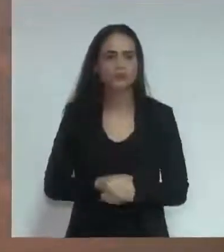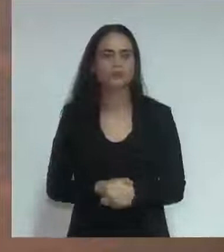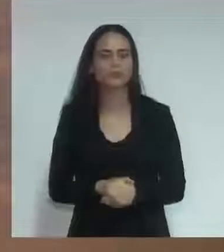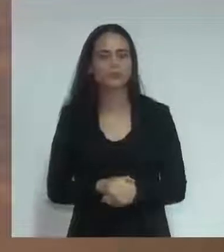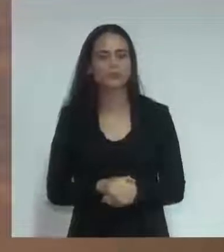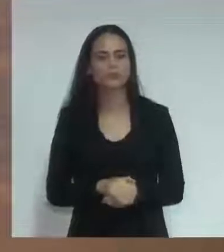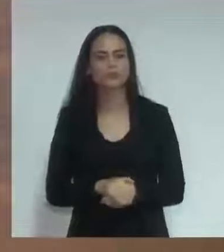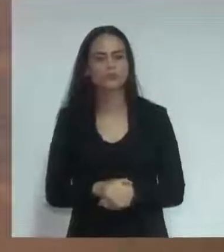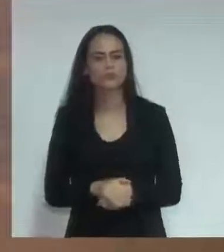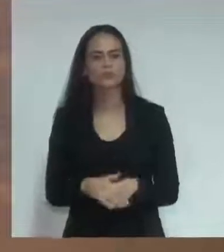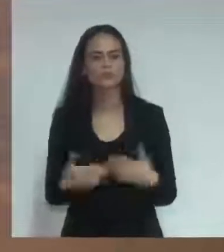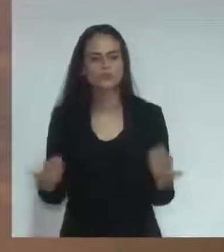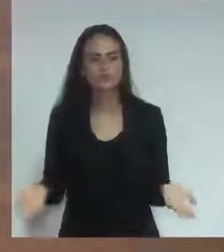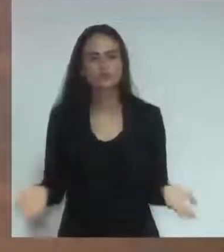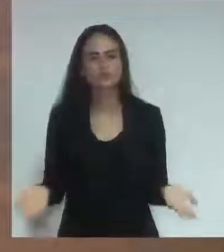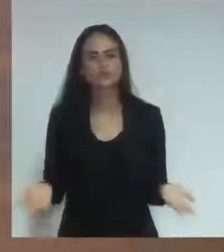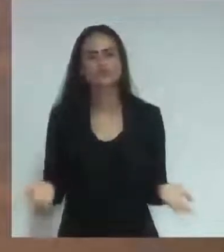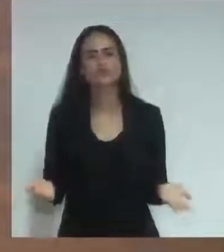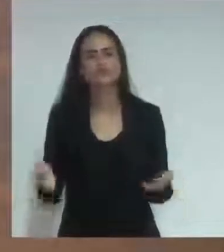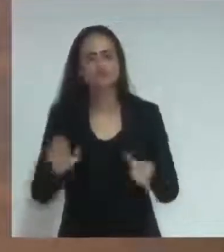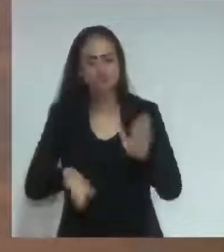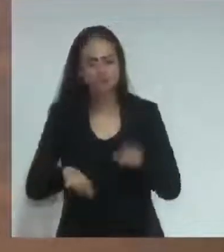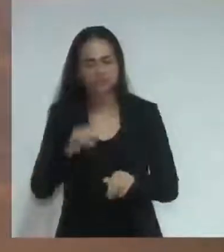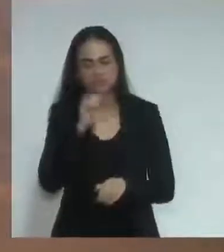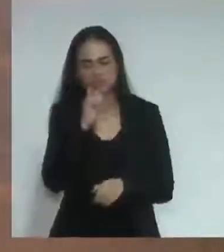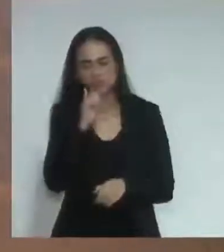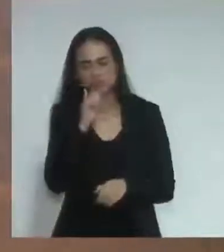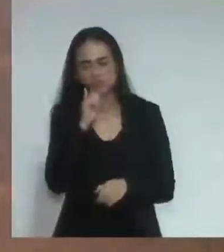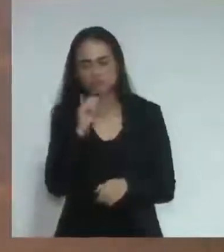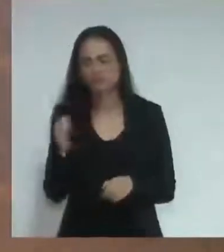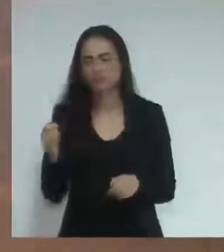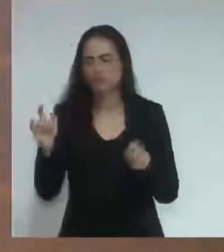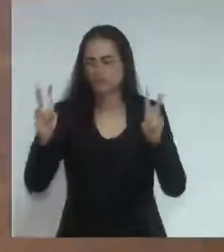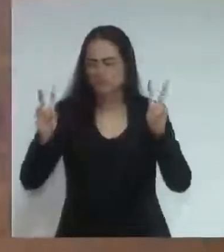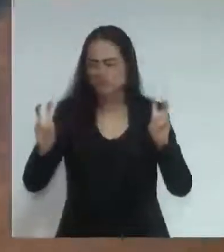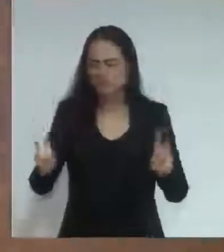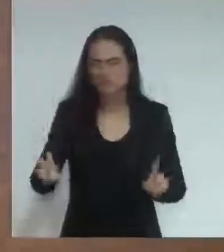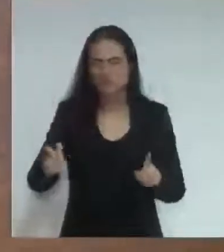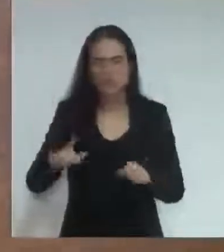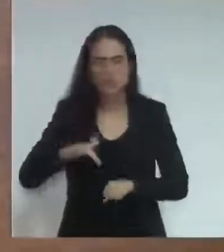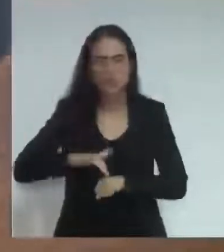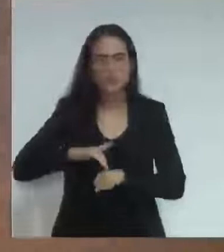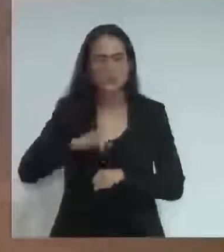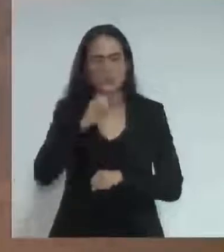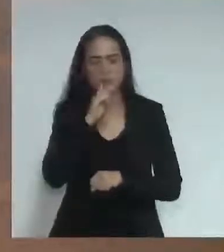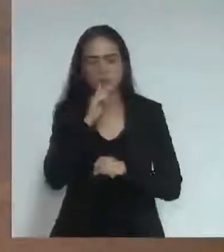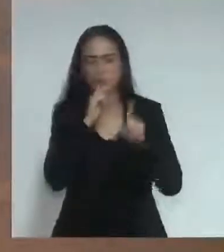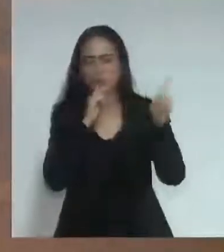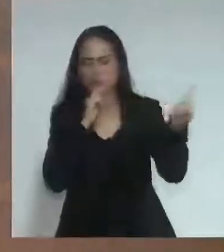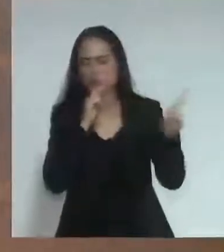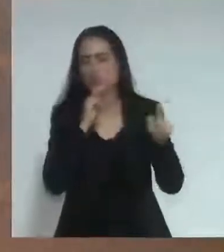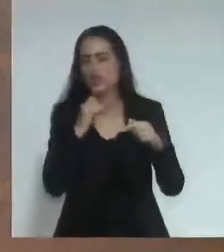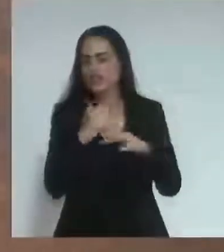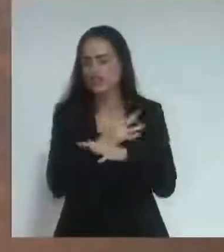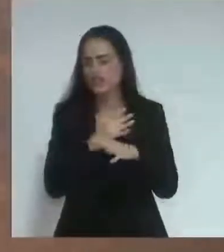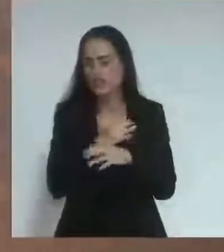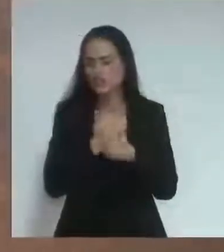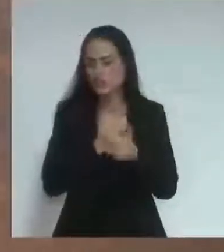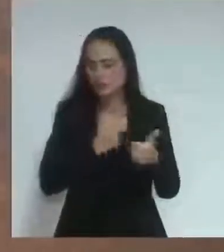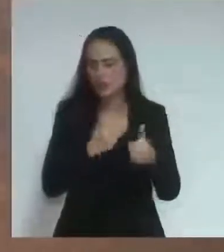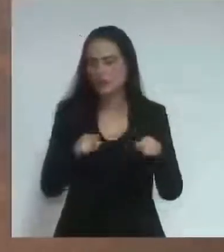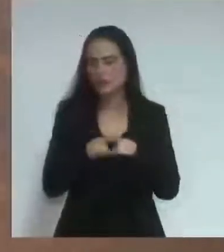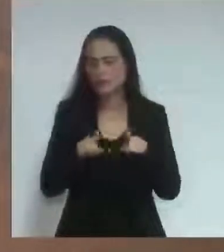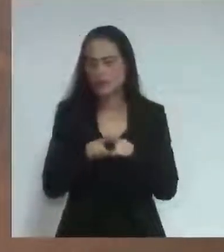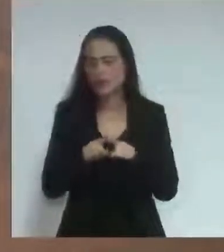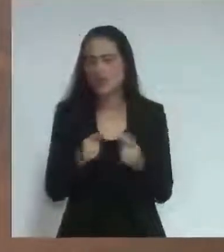em igrejas, suástica em mulheres, absurdos cometidos aqui em Itatiba contra o jovem. Aqui no município de Vinhedo